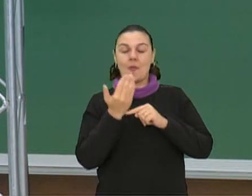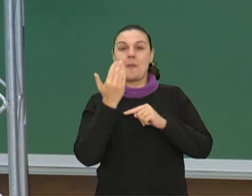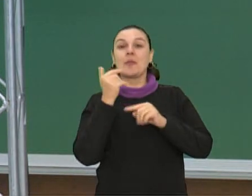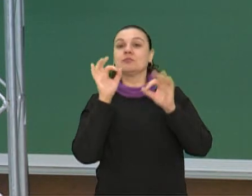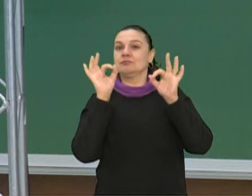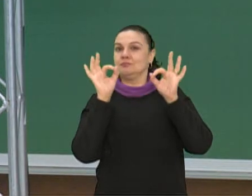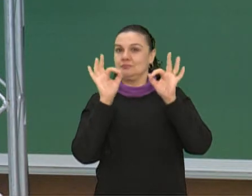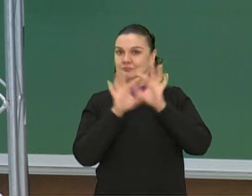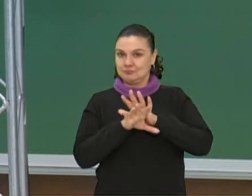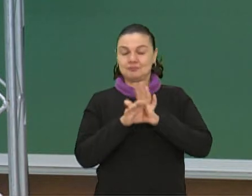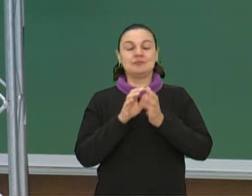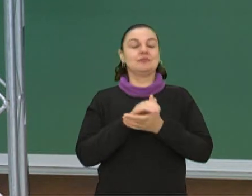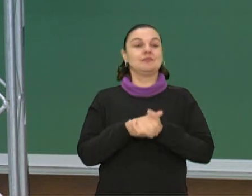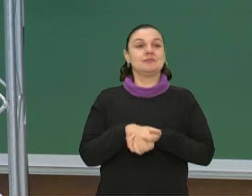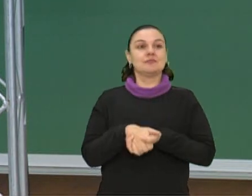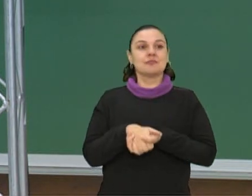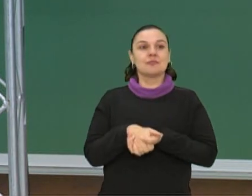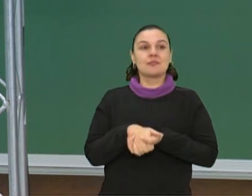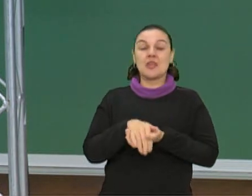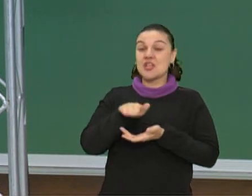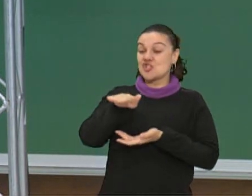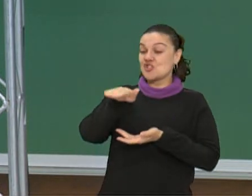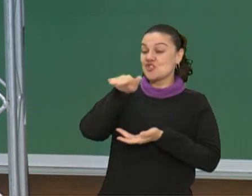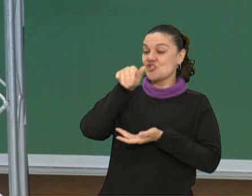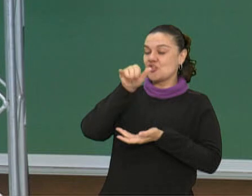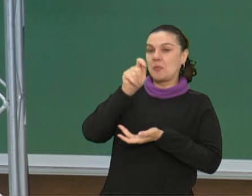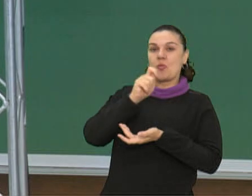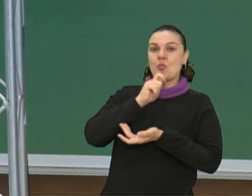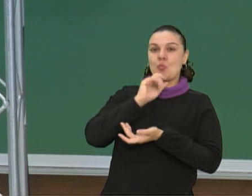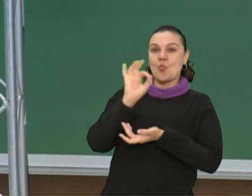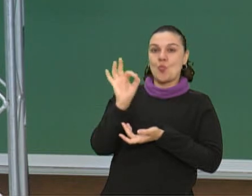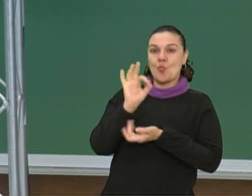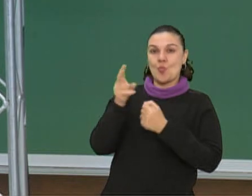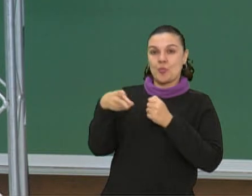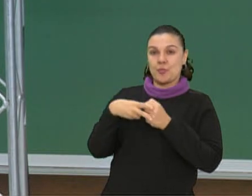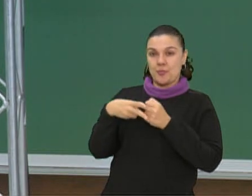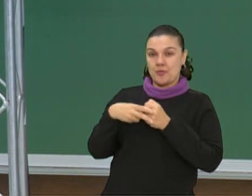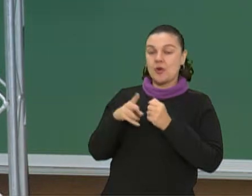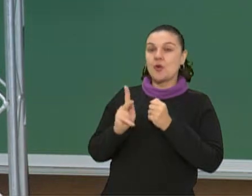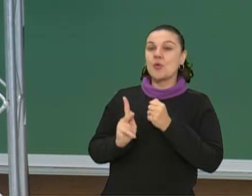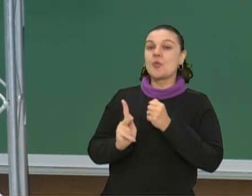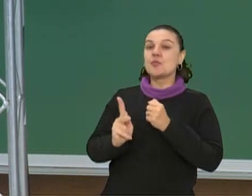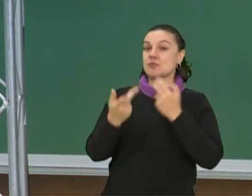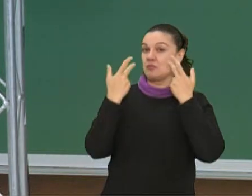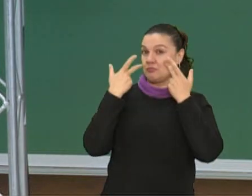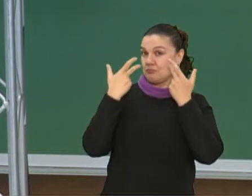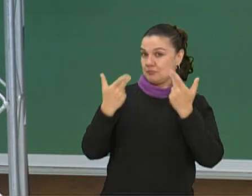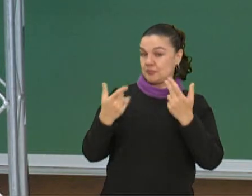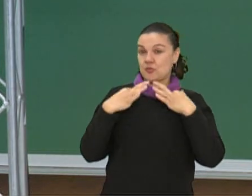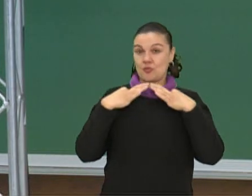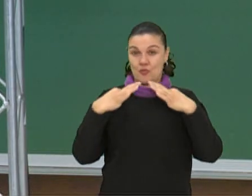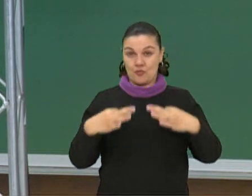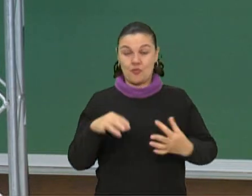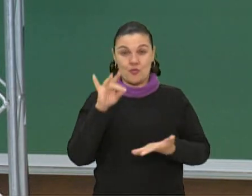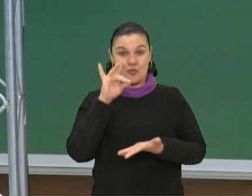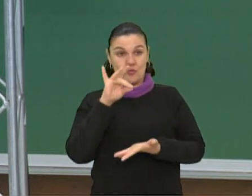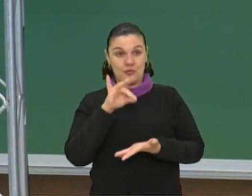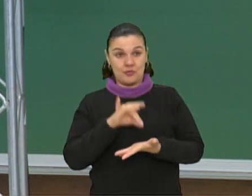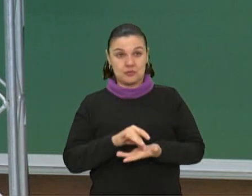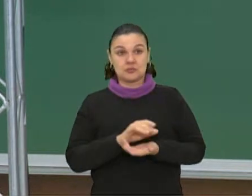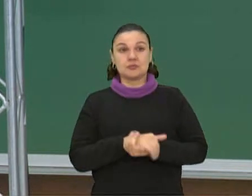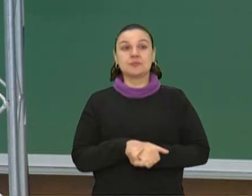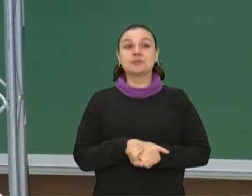foi concluído. Chamar, que não houve modificação no verbo, continuou na sua forma correta original,